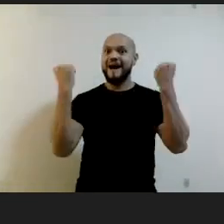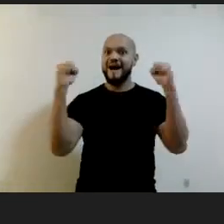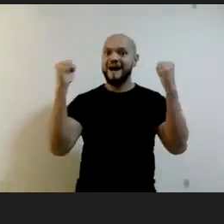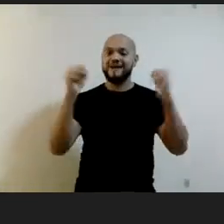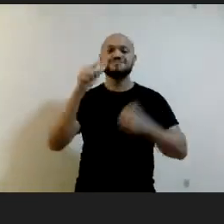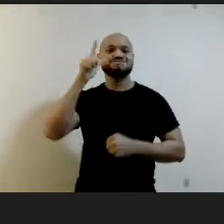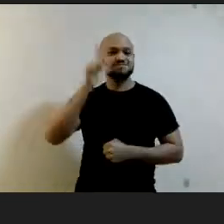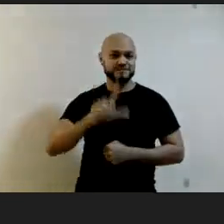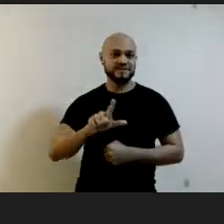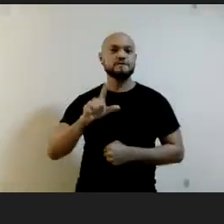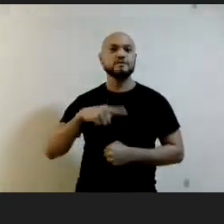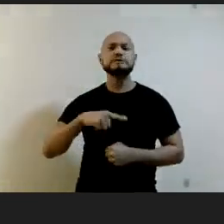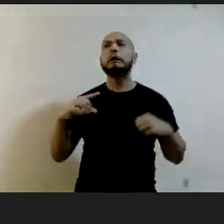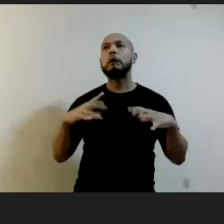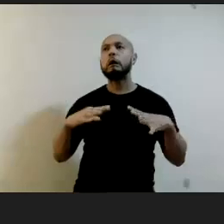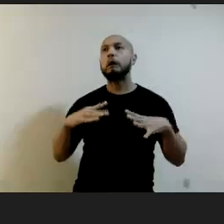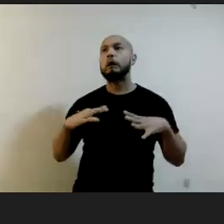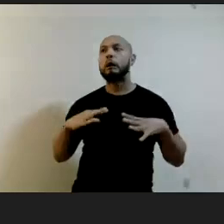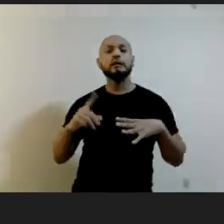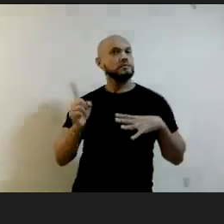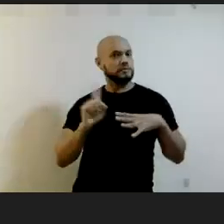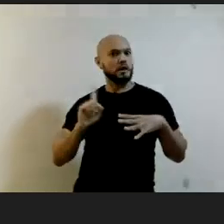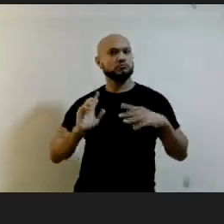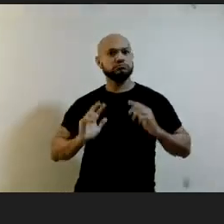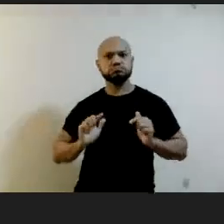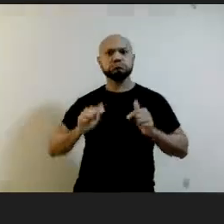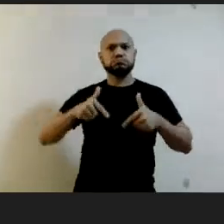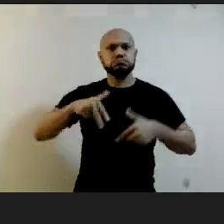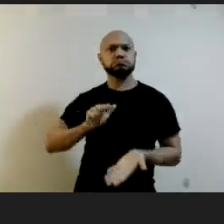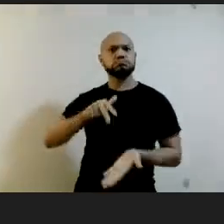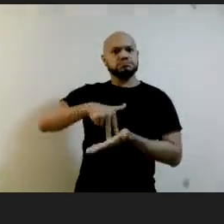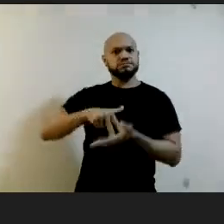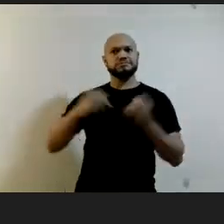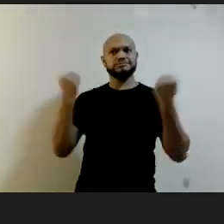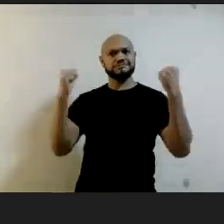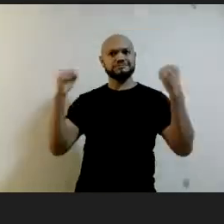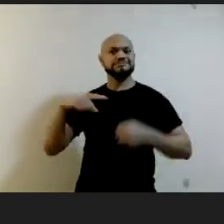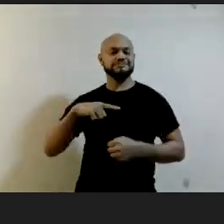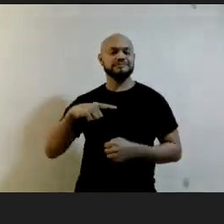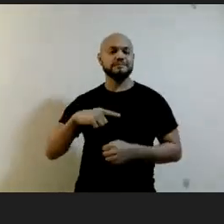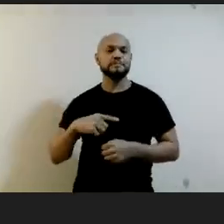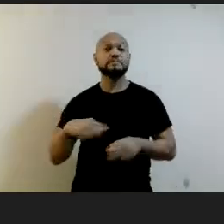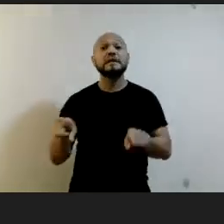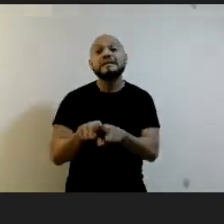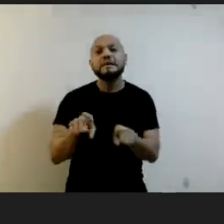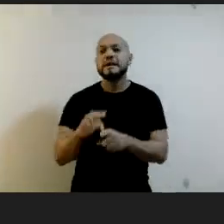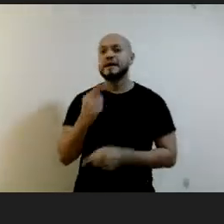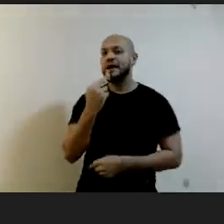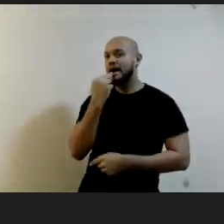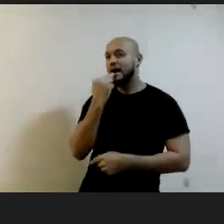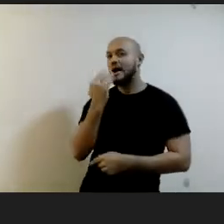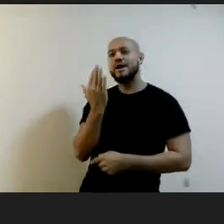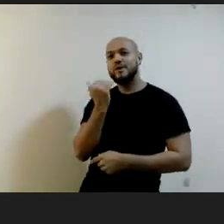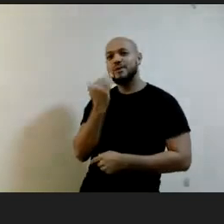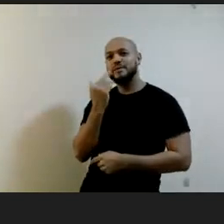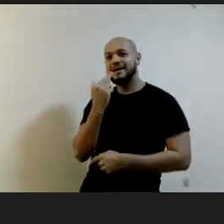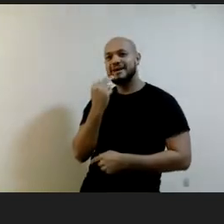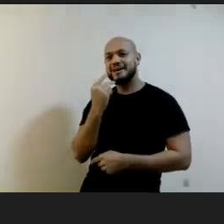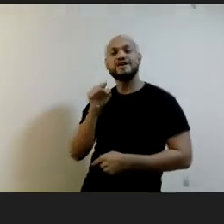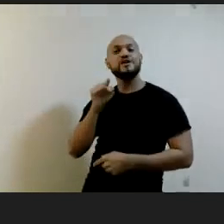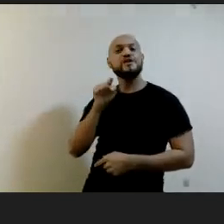do sedentarismo. A nutrição tem essa regra de ouro: descasque mais